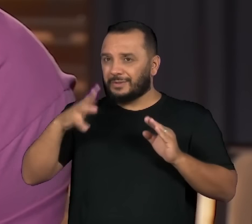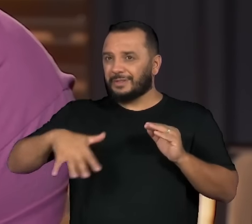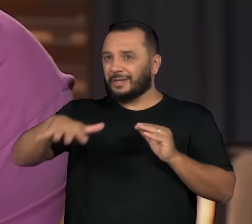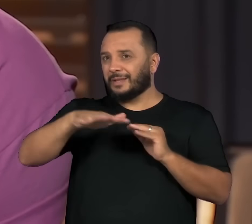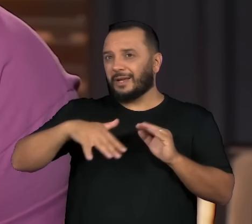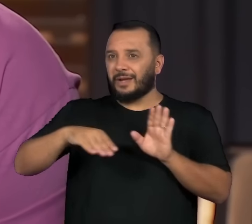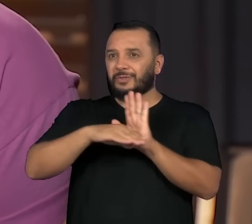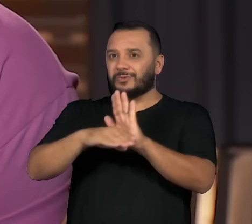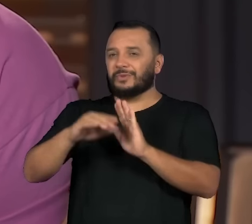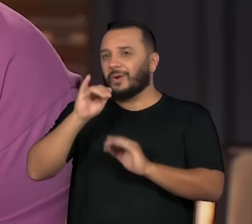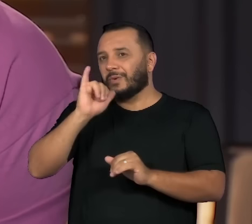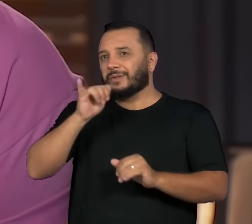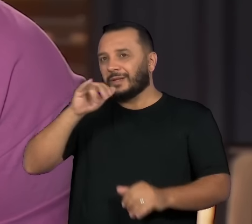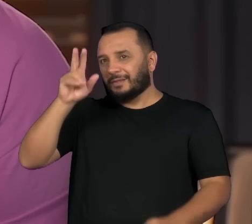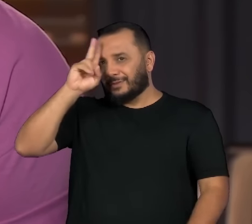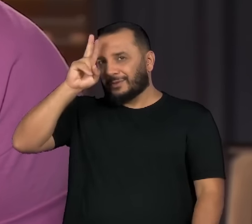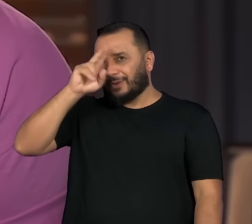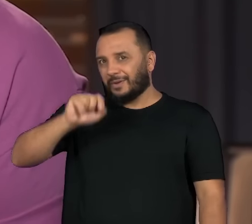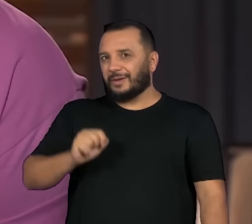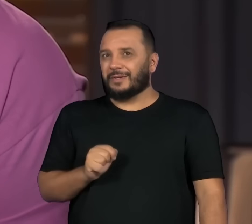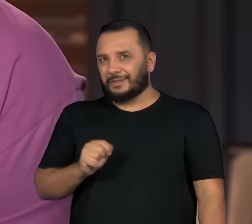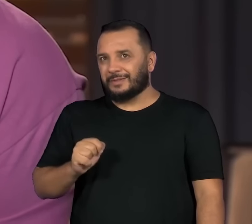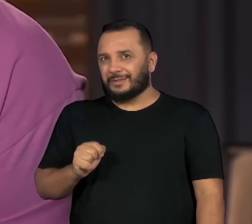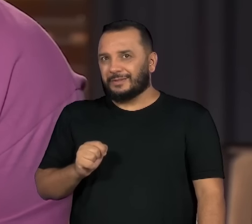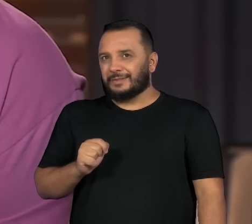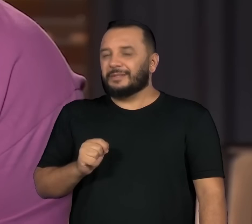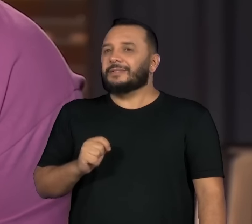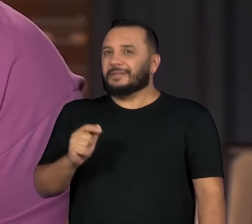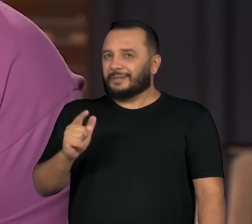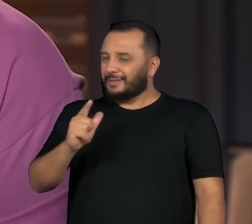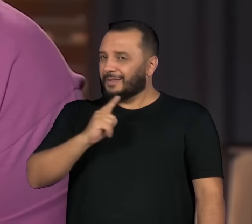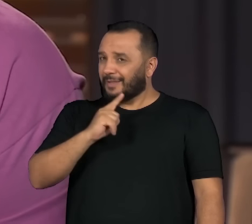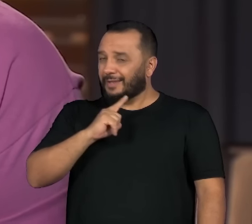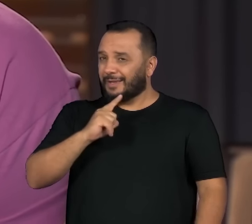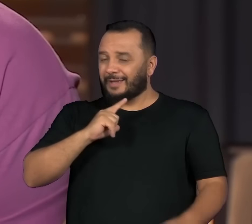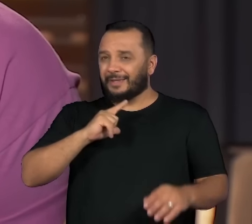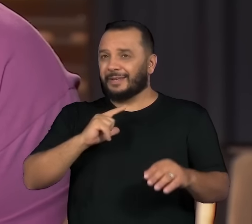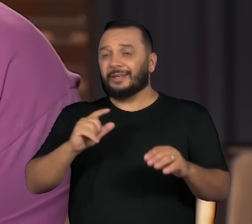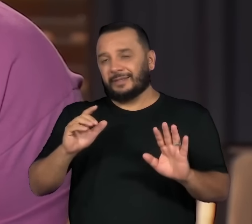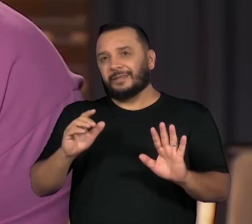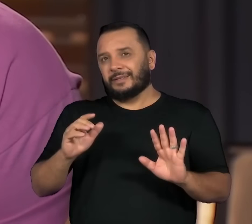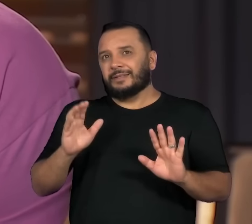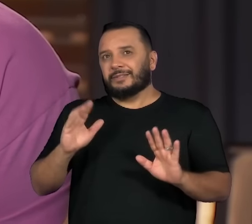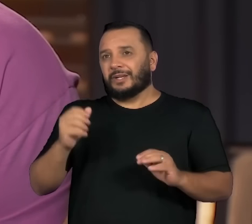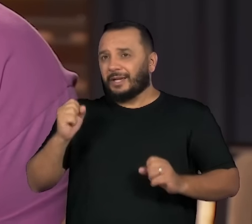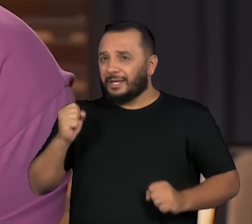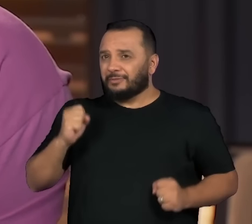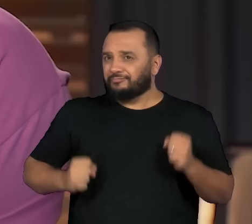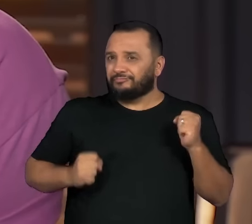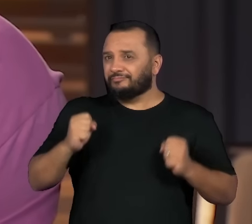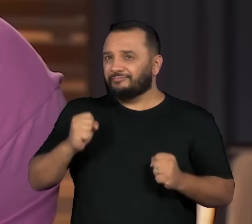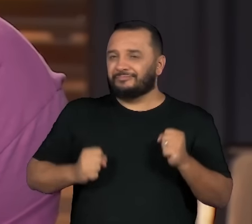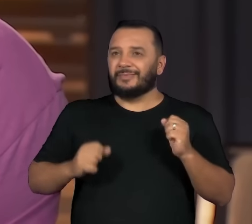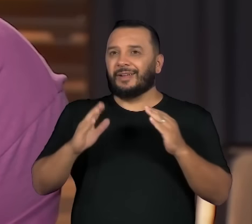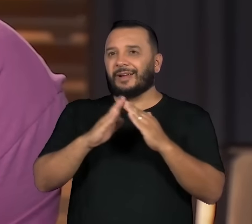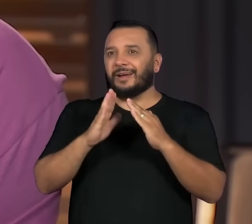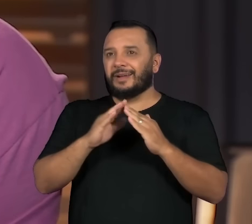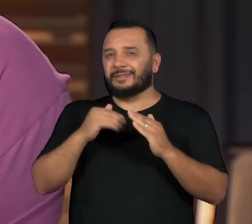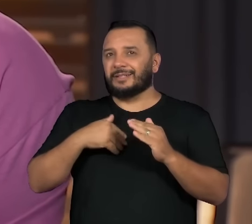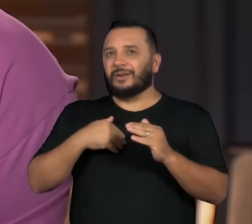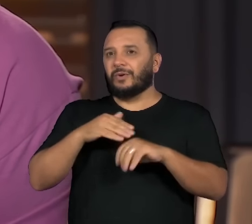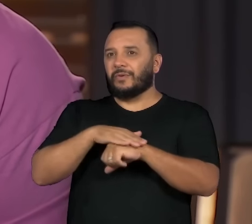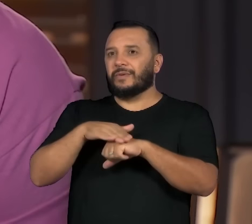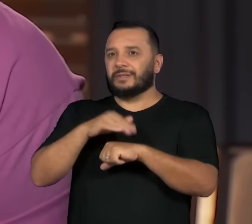também a contar a história. E na página que ele está saindo da pista de atletismo para ir para casa falar com o pai